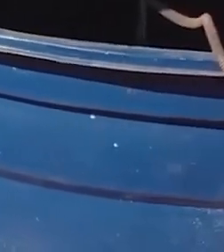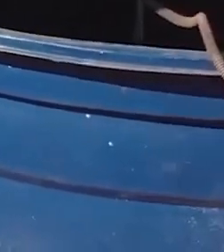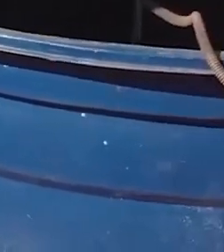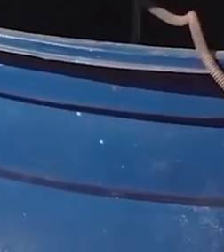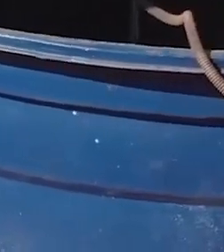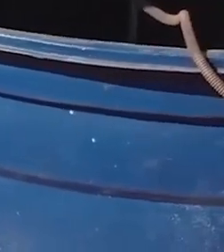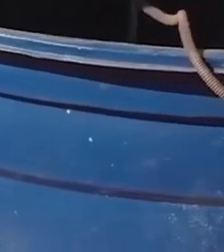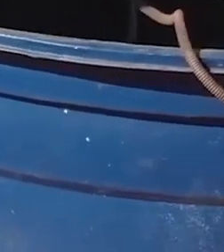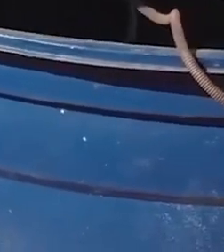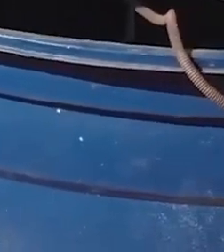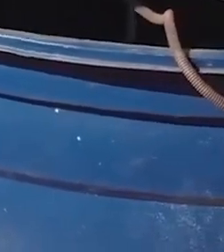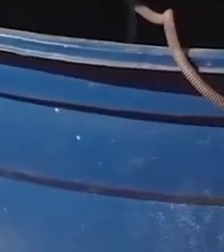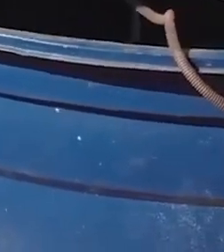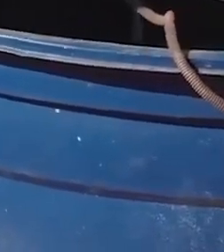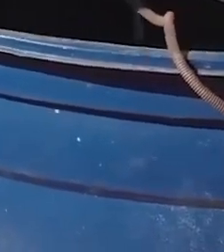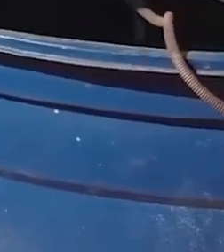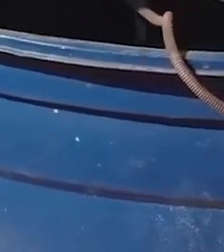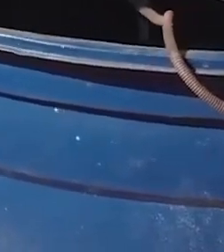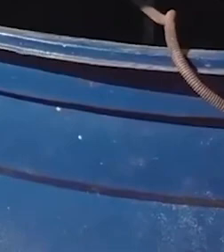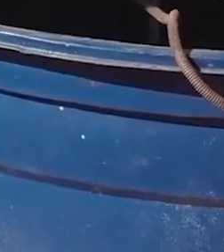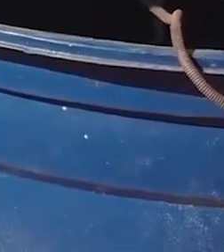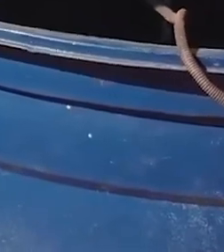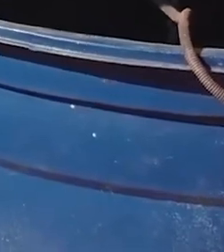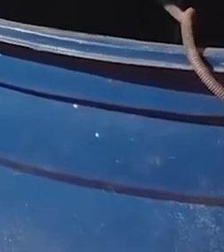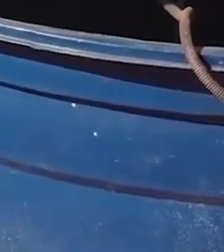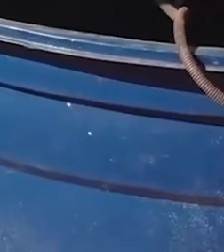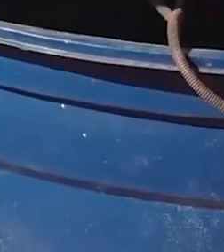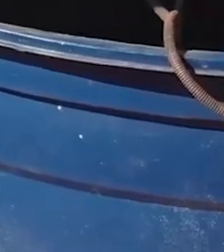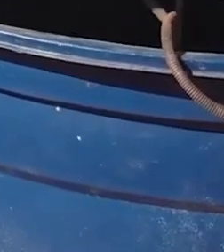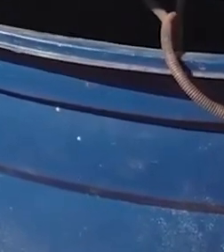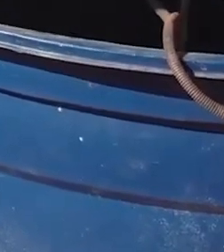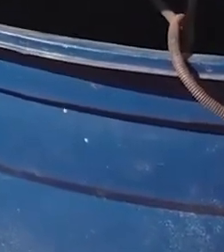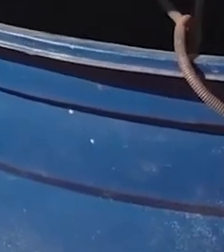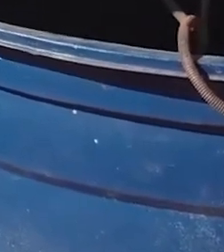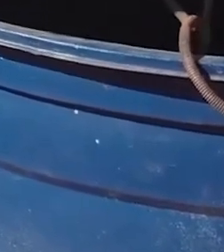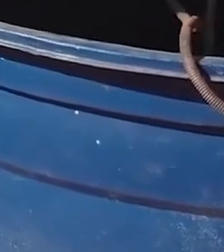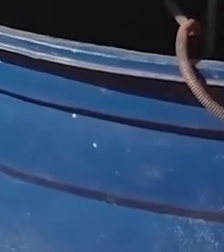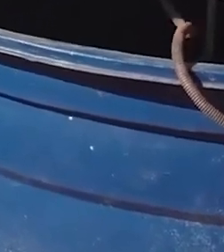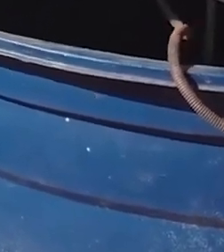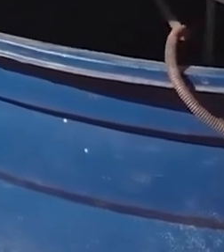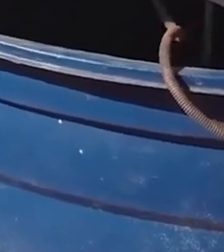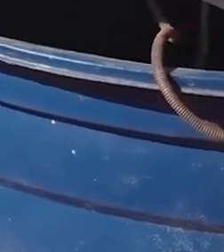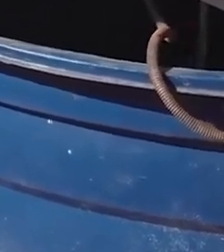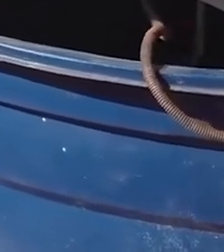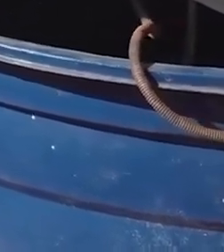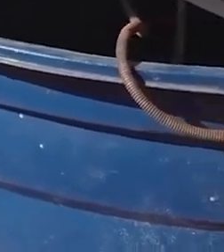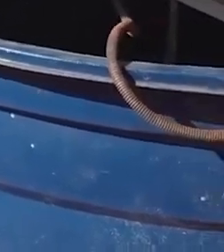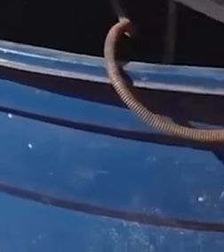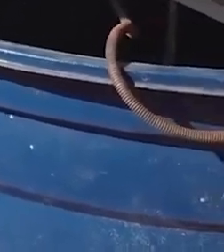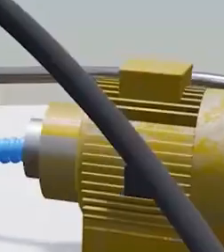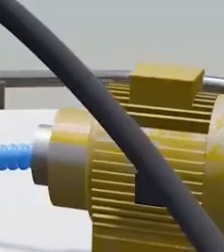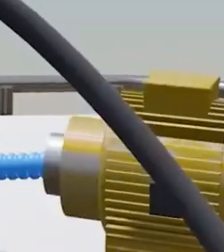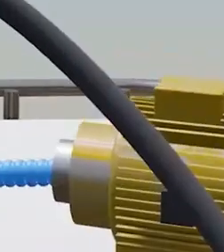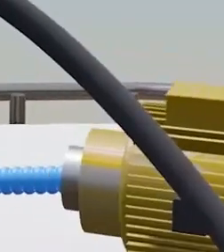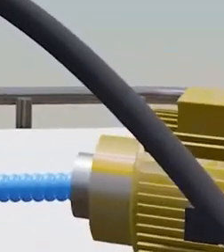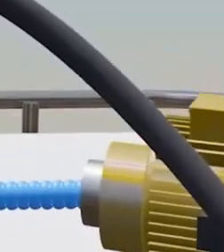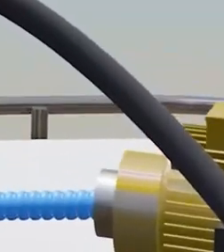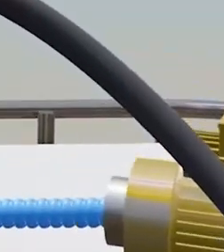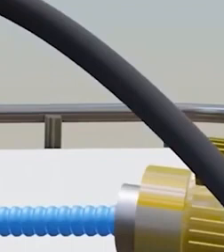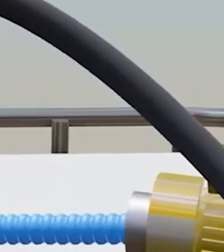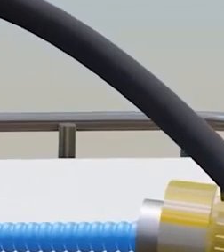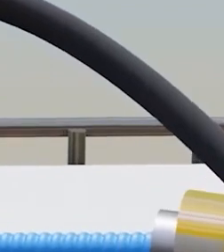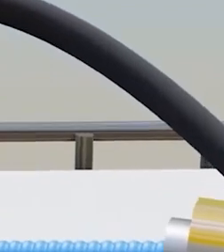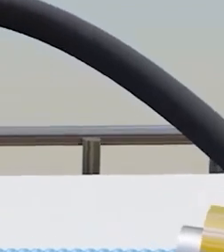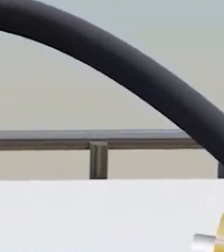material, uma vez que a estrutura limita pressões de injeção. Nesse procedimento, a construtora Gemaia realizou